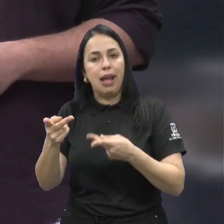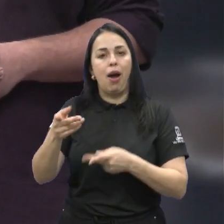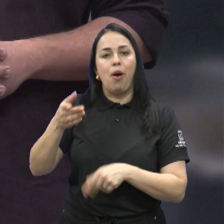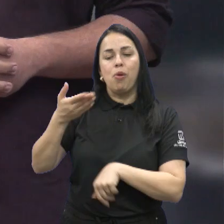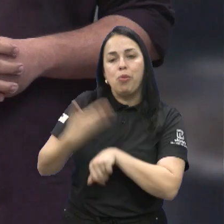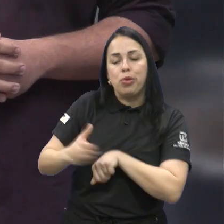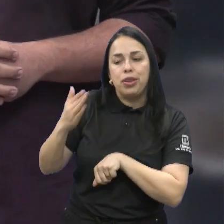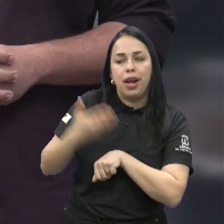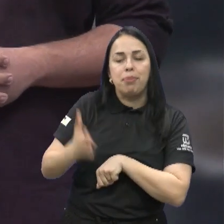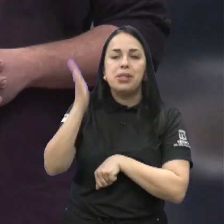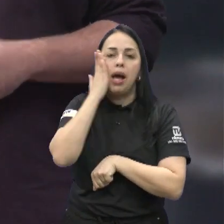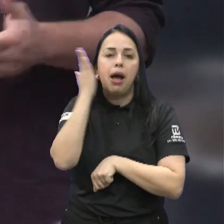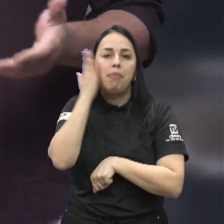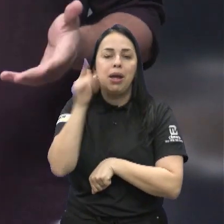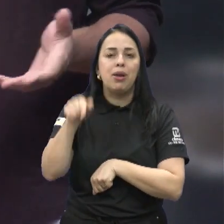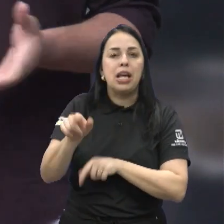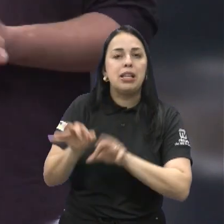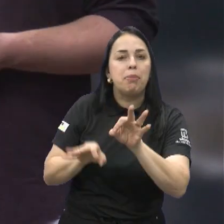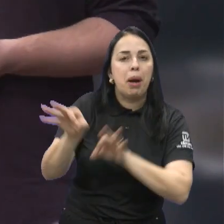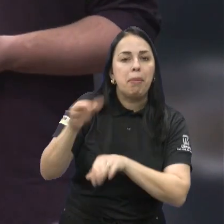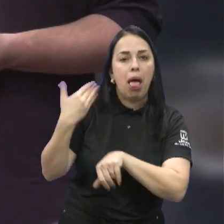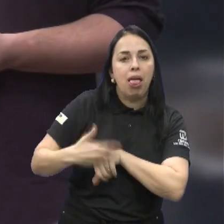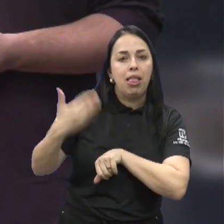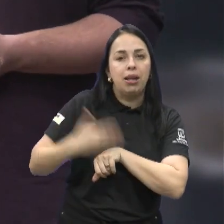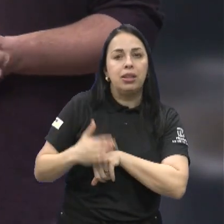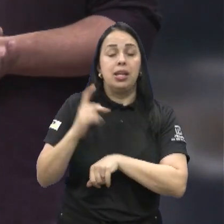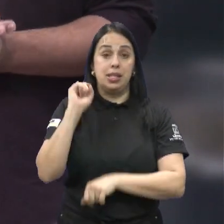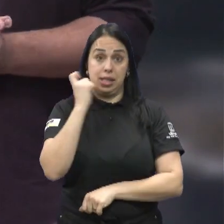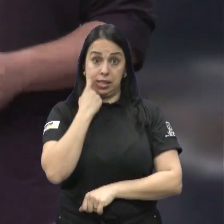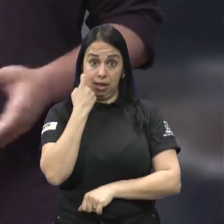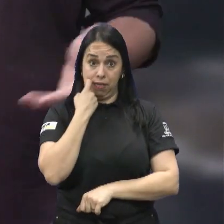preparação para mais um Clássico do Vale. Na sexta-feira eu